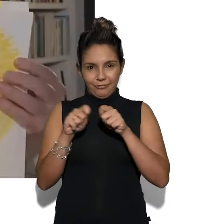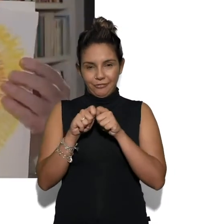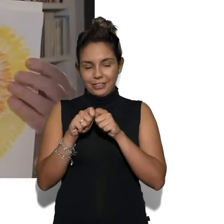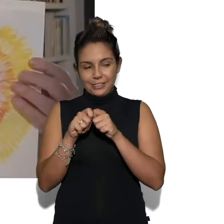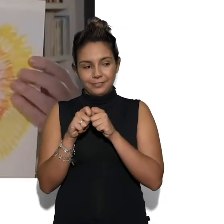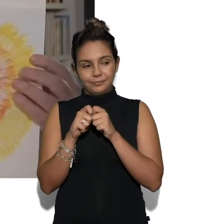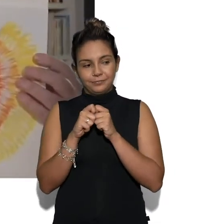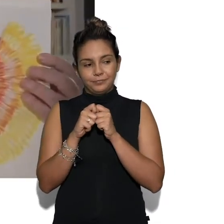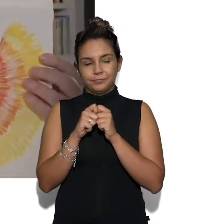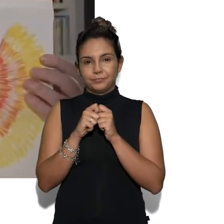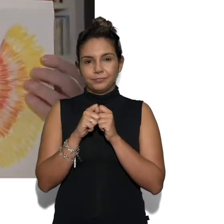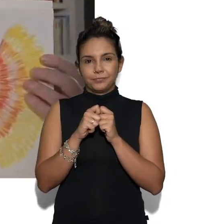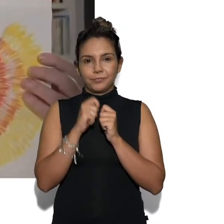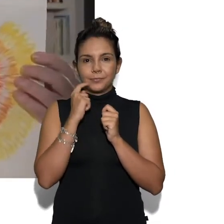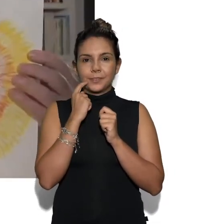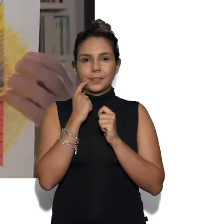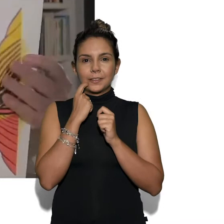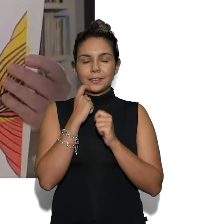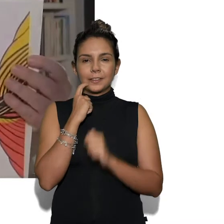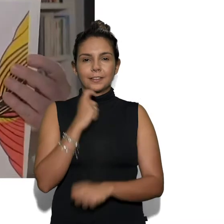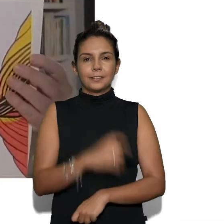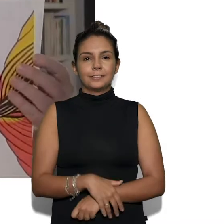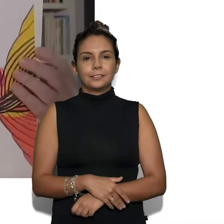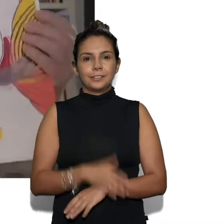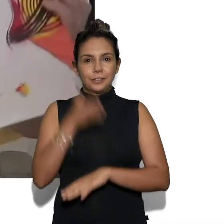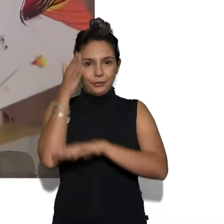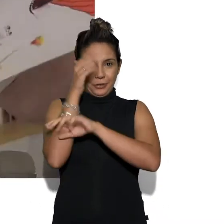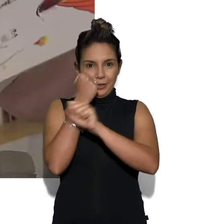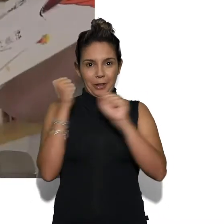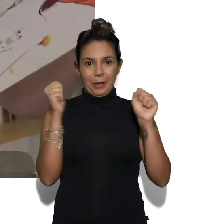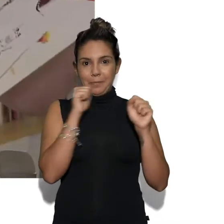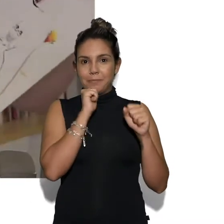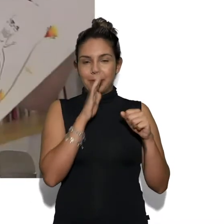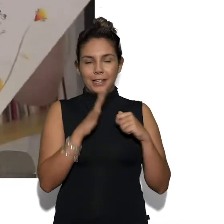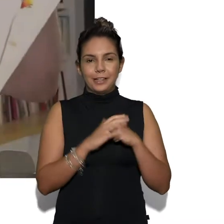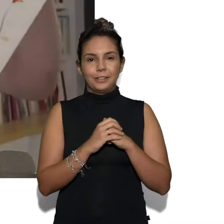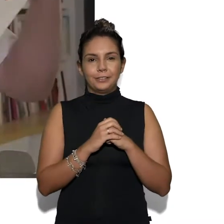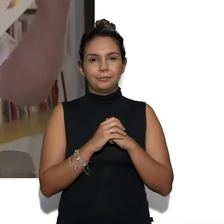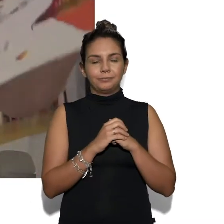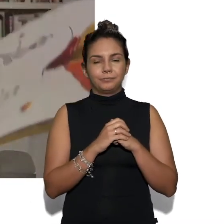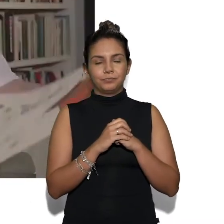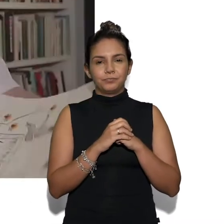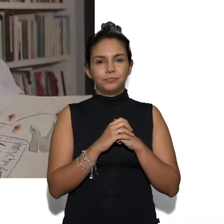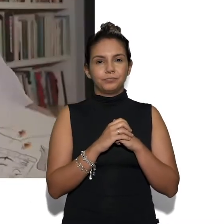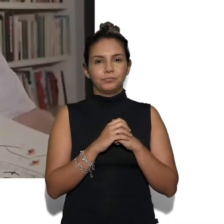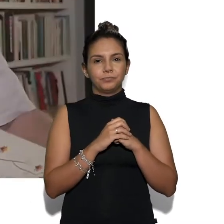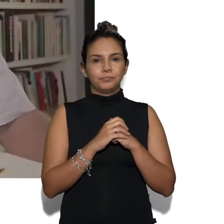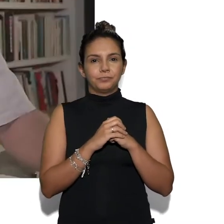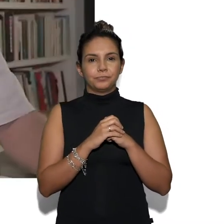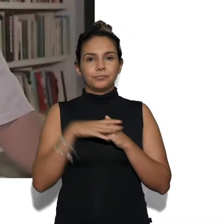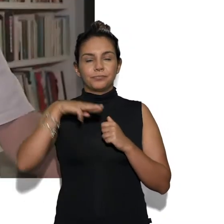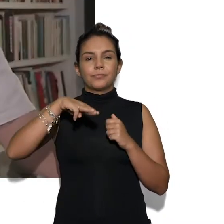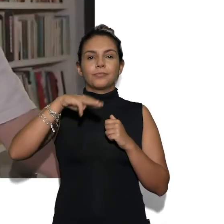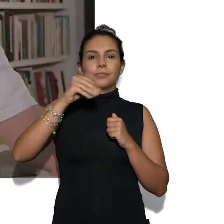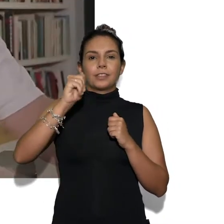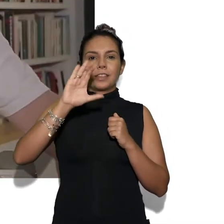fez. Afonso segura diversos desenhos feitos por Walter Hugo. Sim. O Machado de